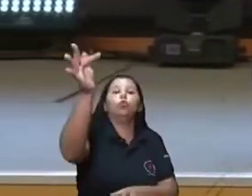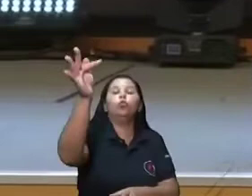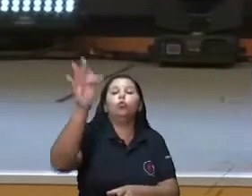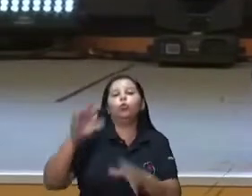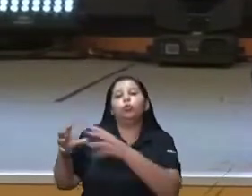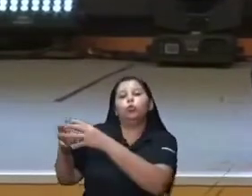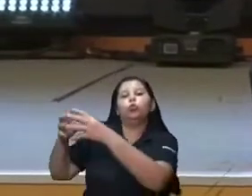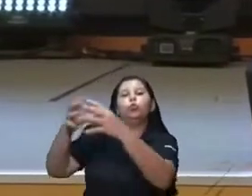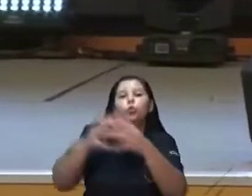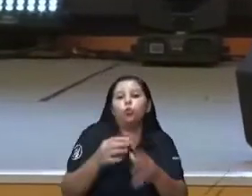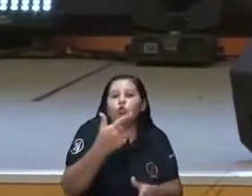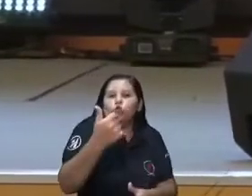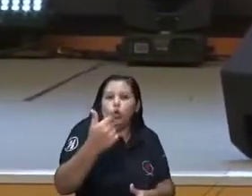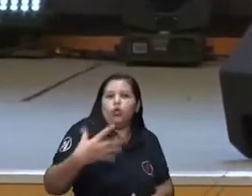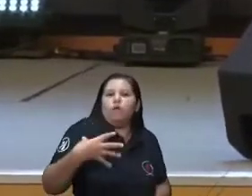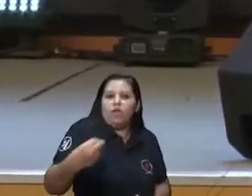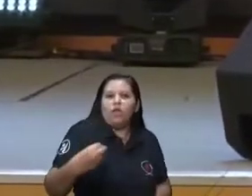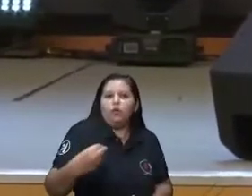Ele tem um nível de